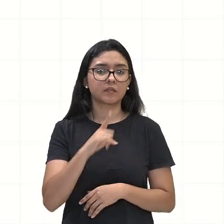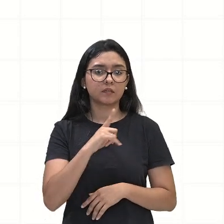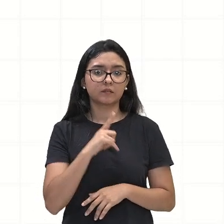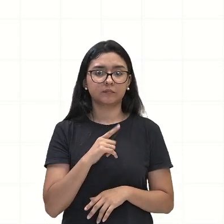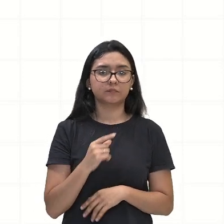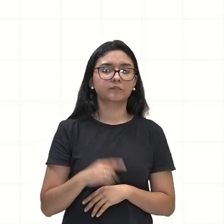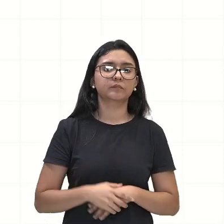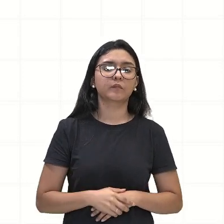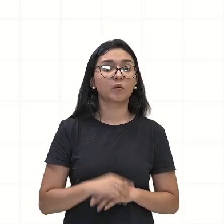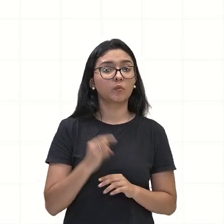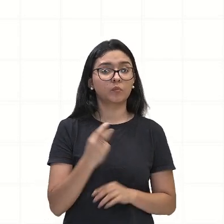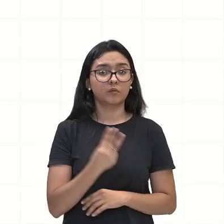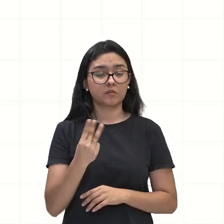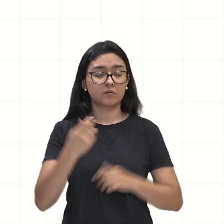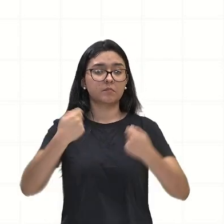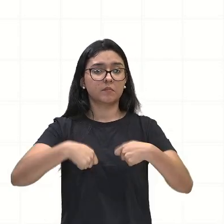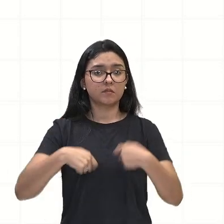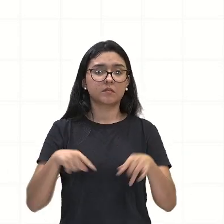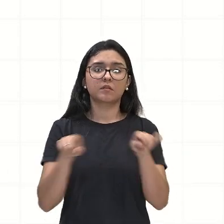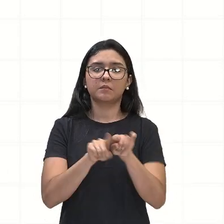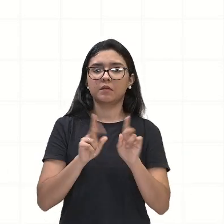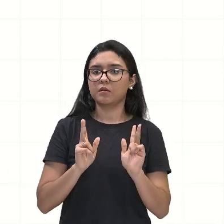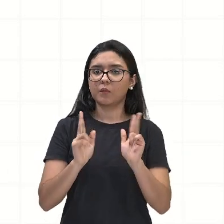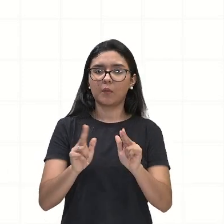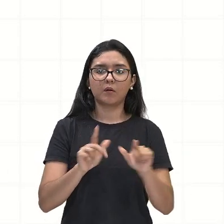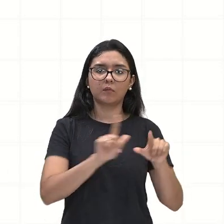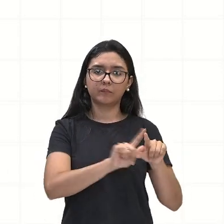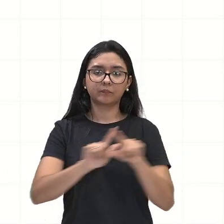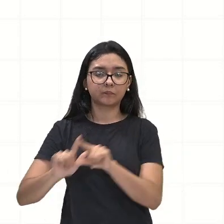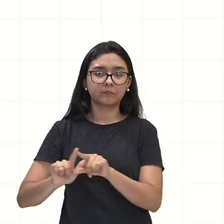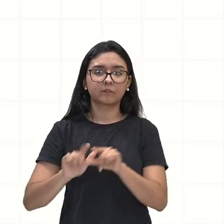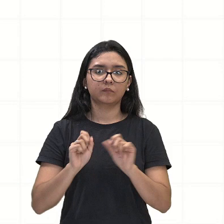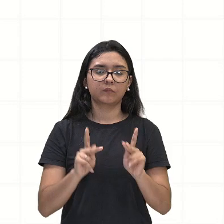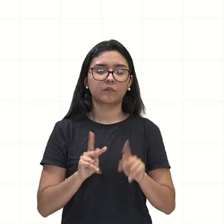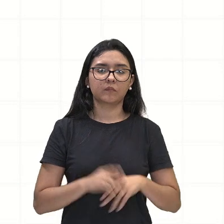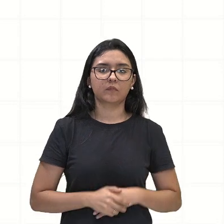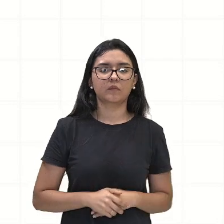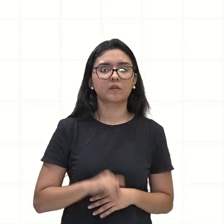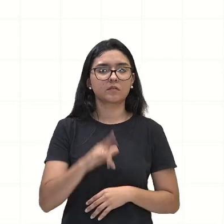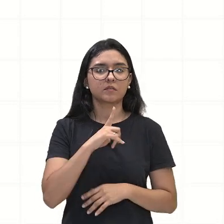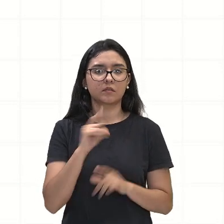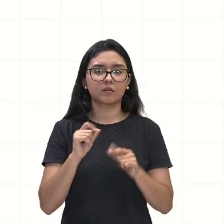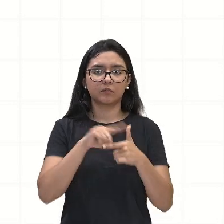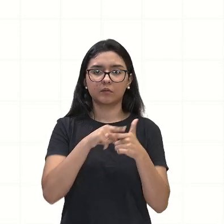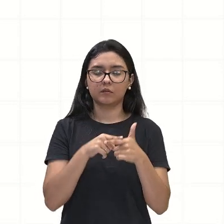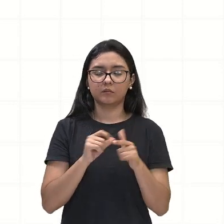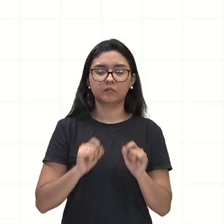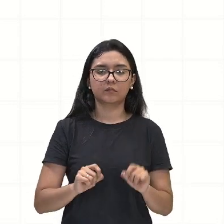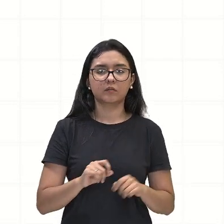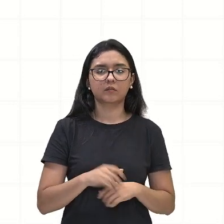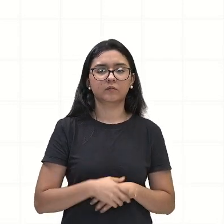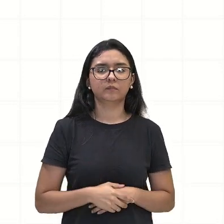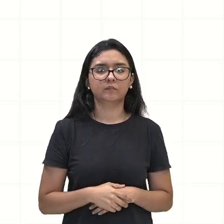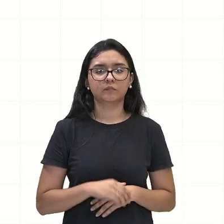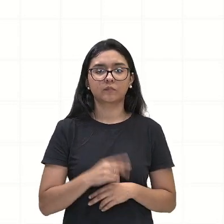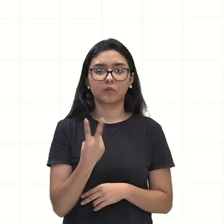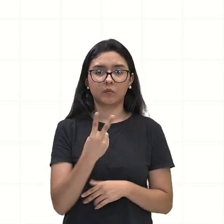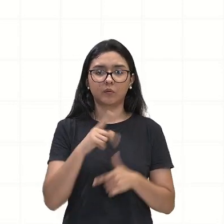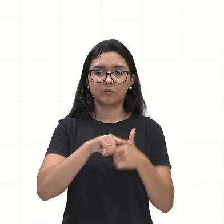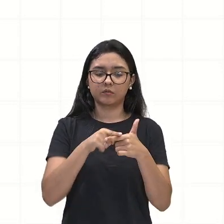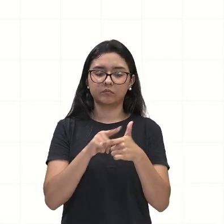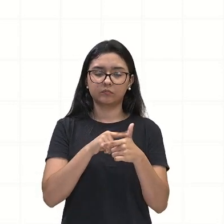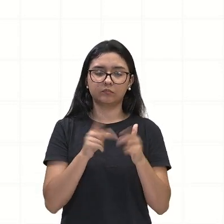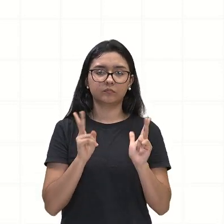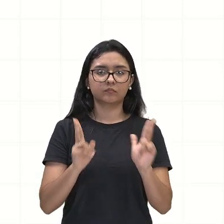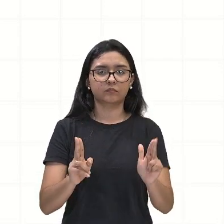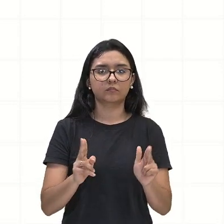terceiro obrigatoriamente vai ter que ser congruente também, gente. Tá bom? Se eu tenho um ângulo que é congruente, dois ângulos que são